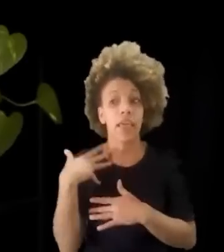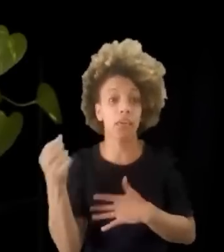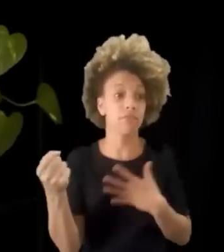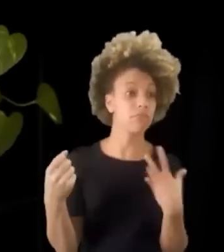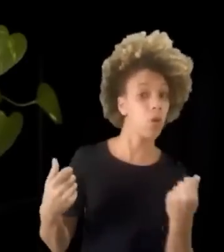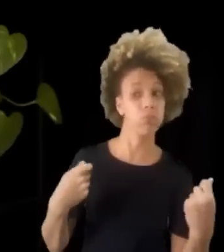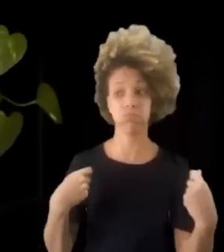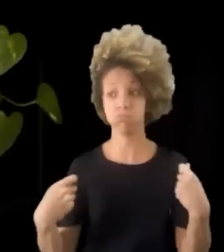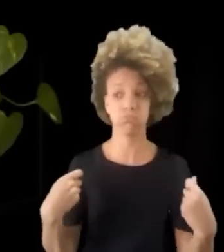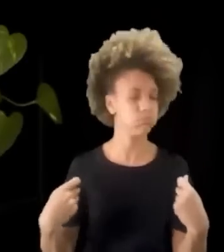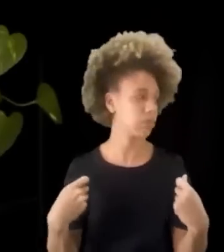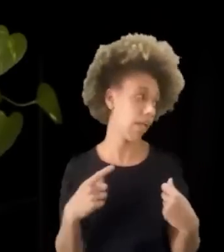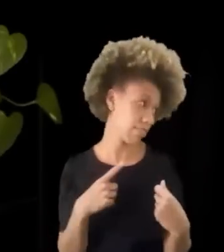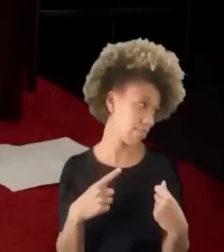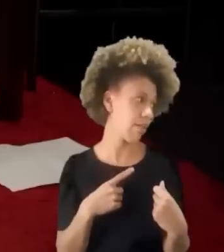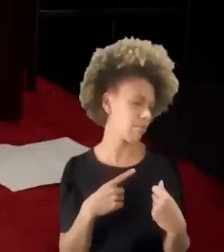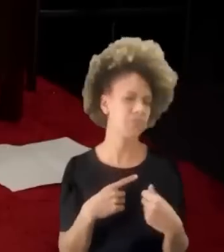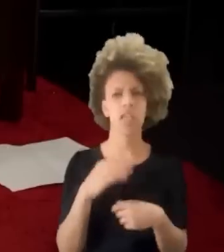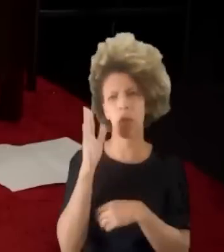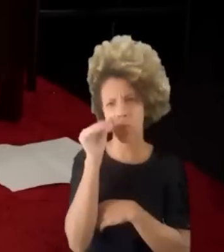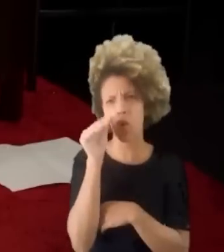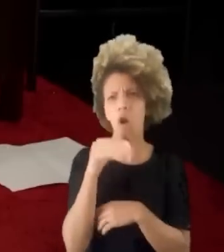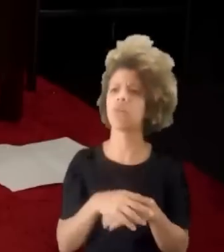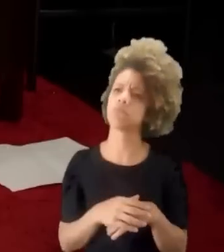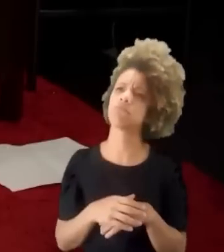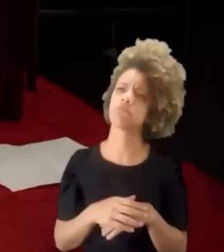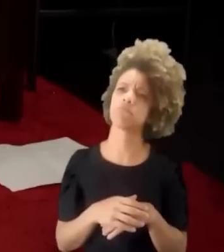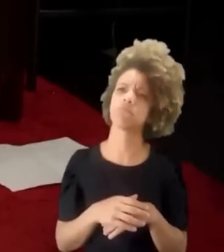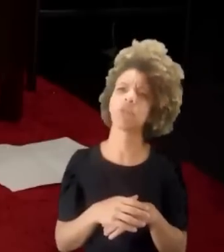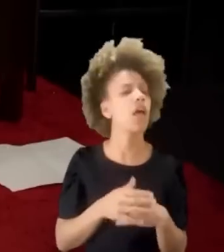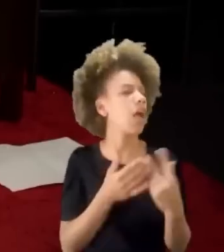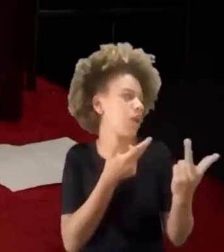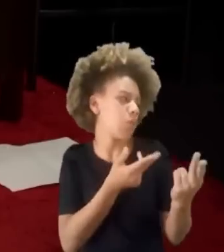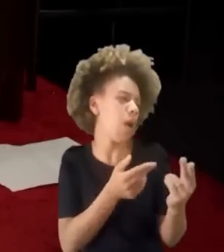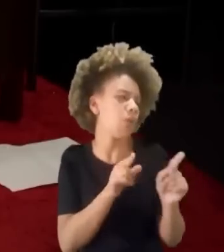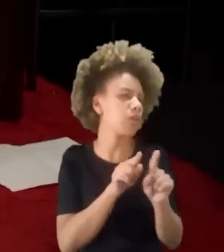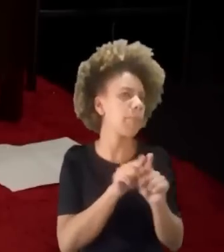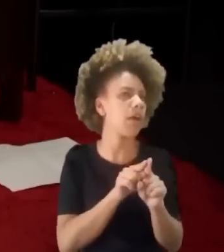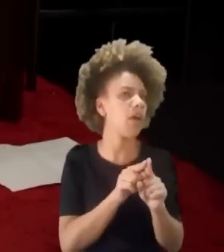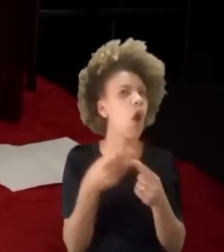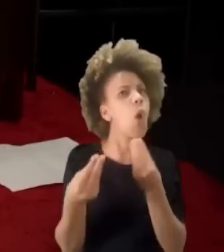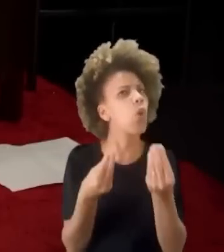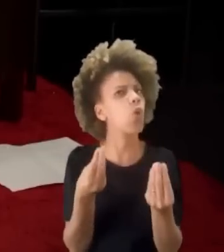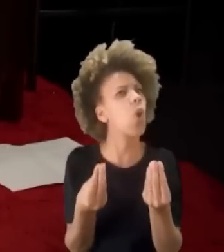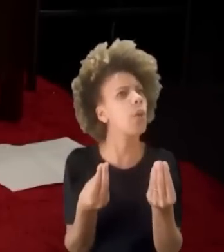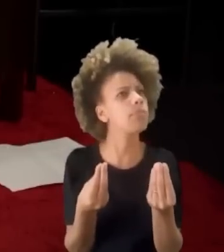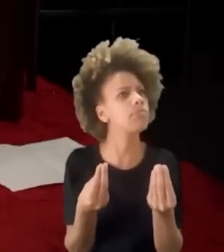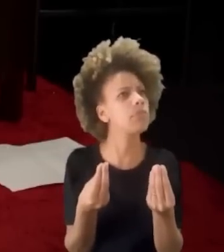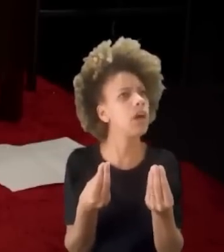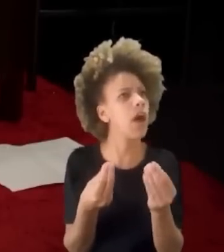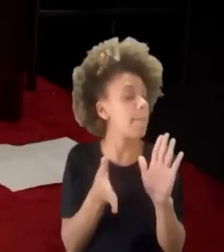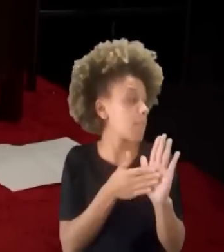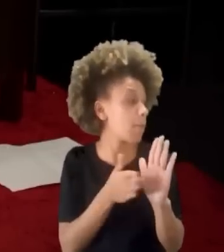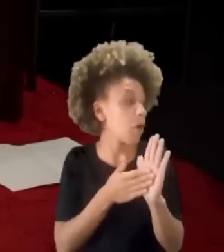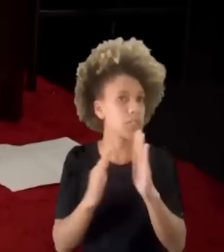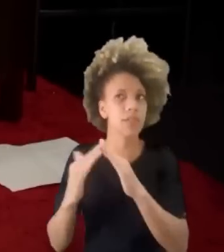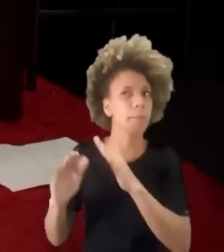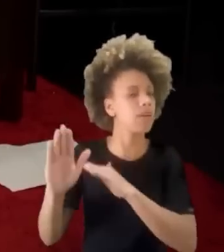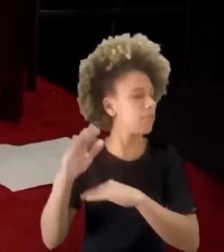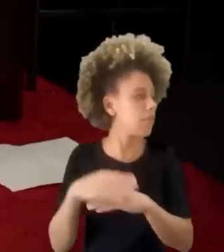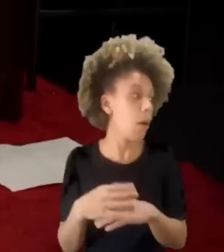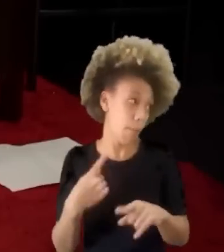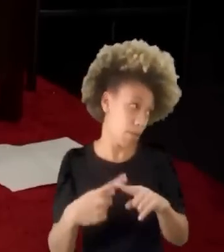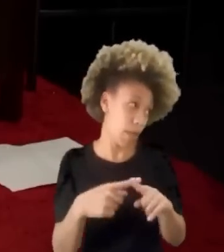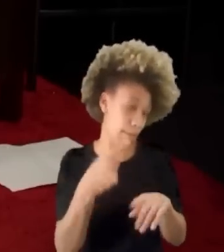pega a tua mente né cara eu fico a mesma curiosidade pra ti assim como que tu passa as tuas ideias na periferia